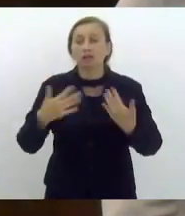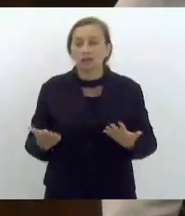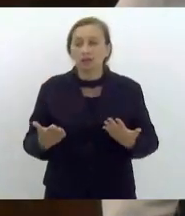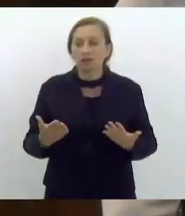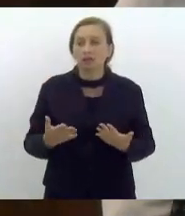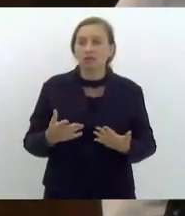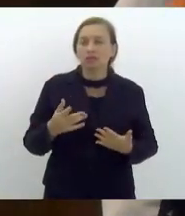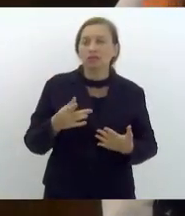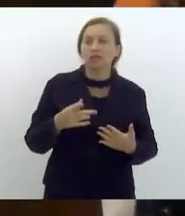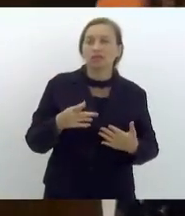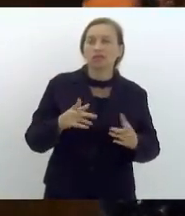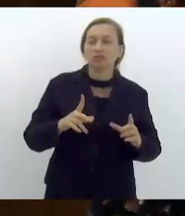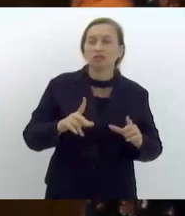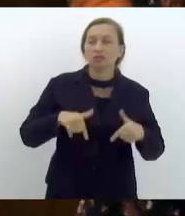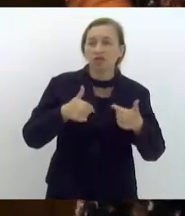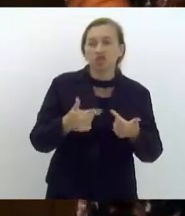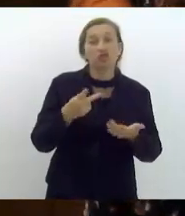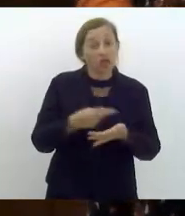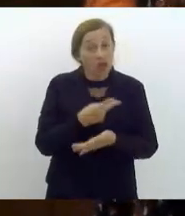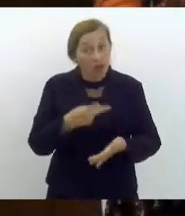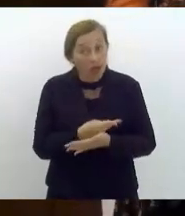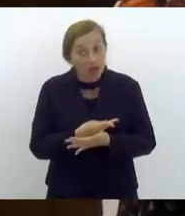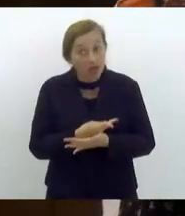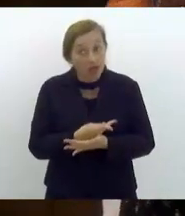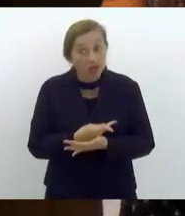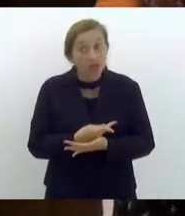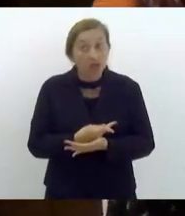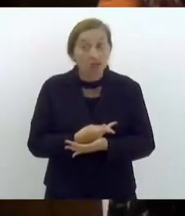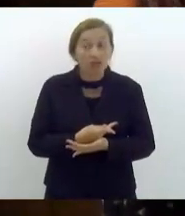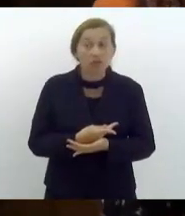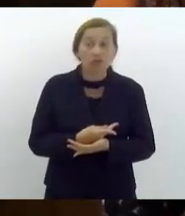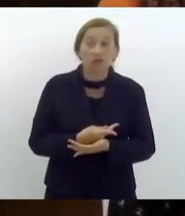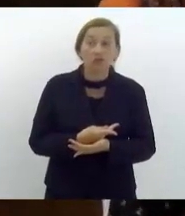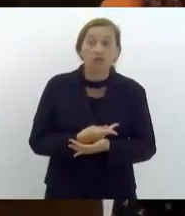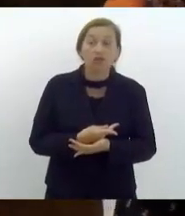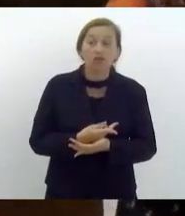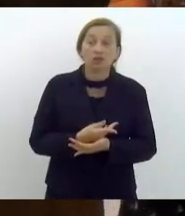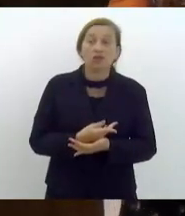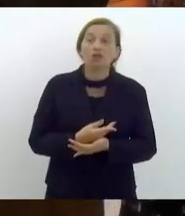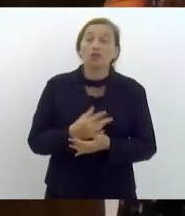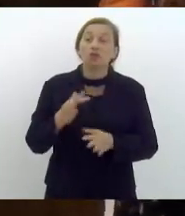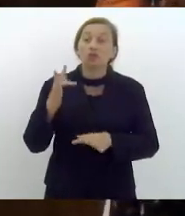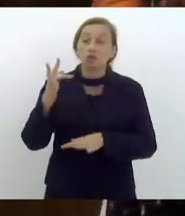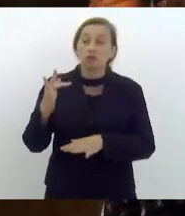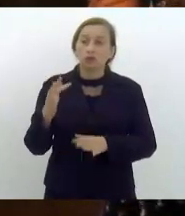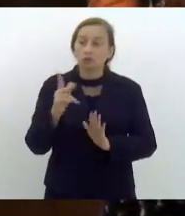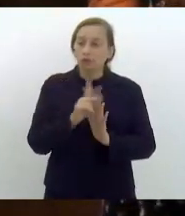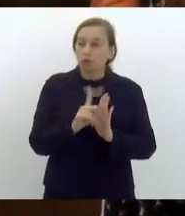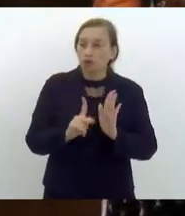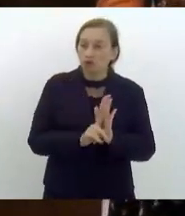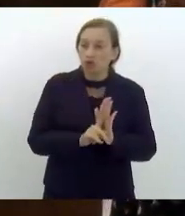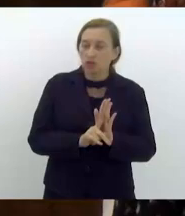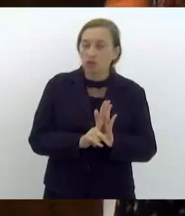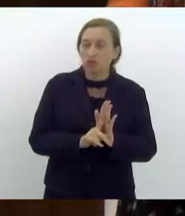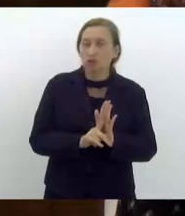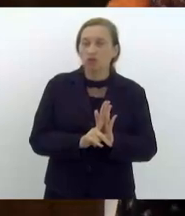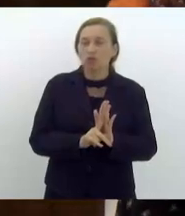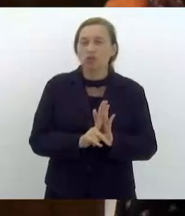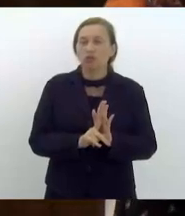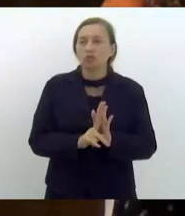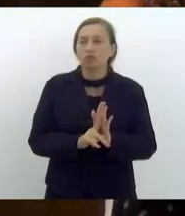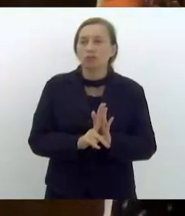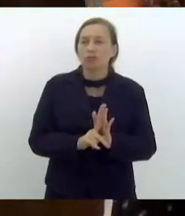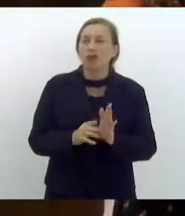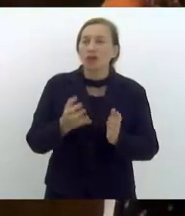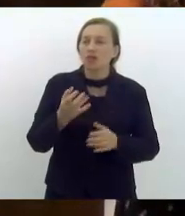você está presente está equivocada Deputado no futuro de votar algum projeto executivo eu tivesse sentada lá vou vir aqui